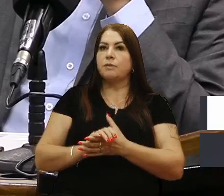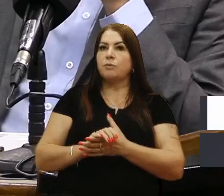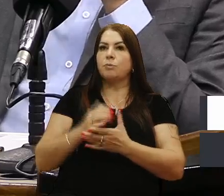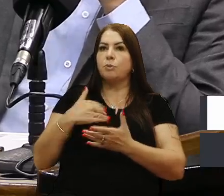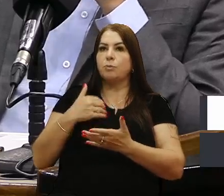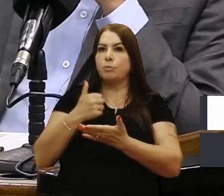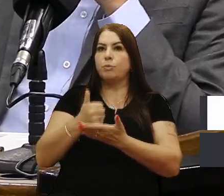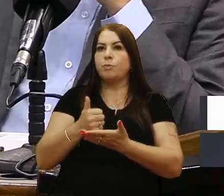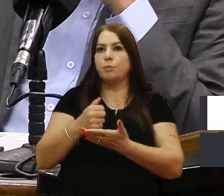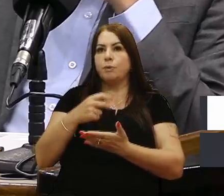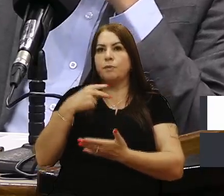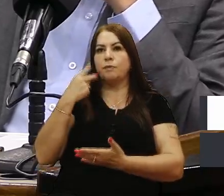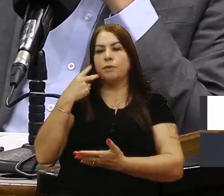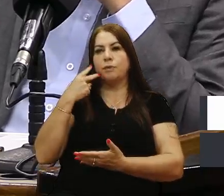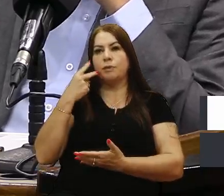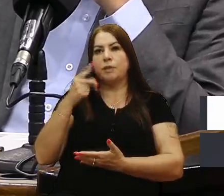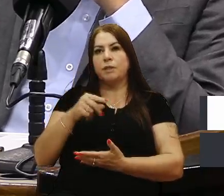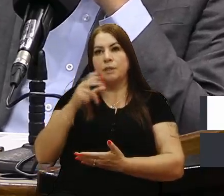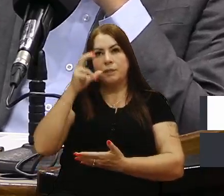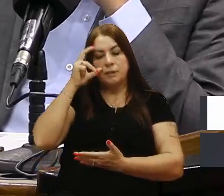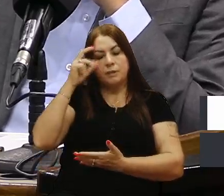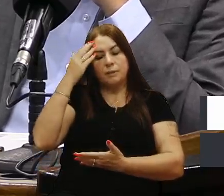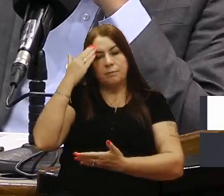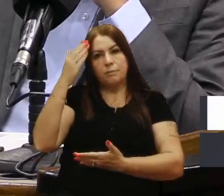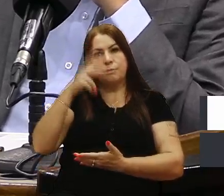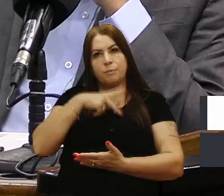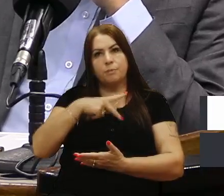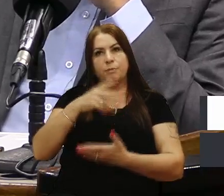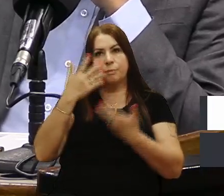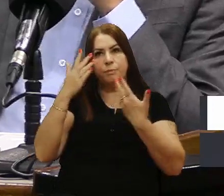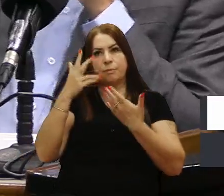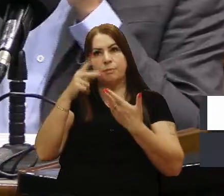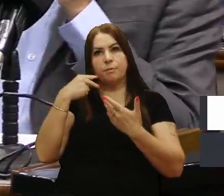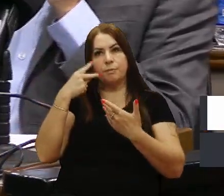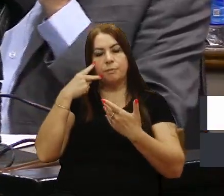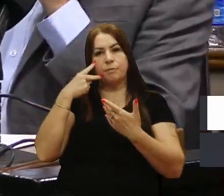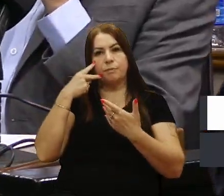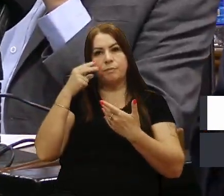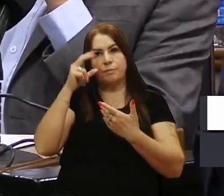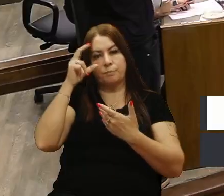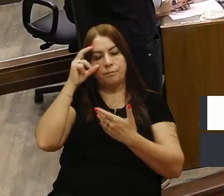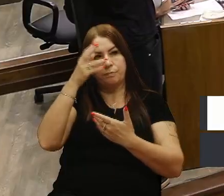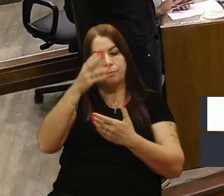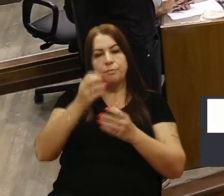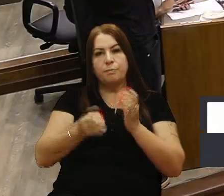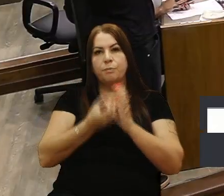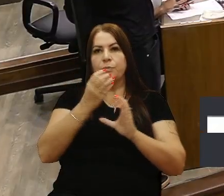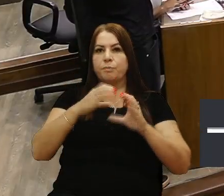meu apoio, vereadora Sandra. Muito obrigado, presidente, e parabéns, vereadora Sandra, pela frente.